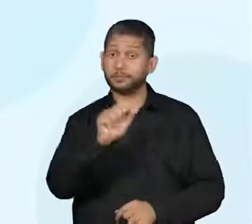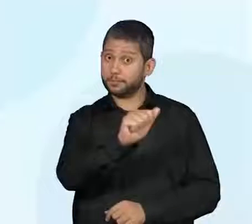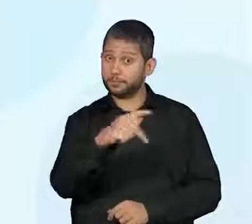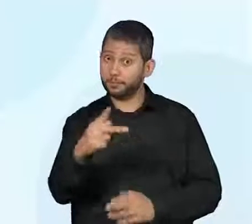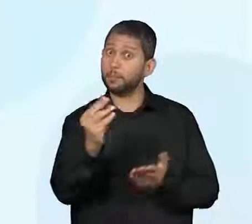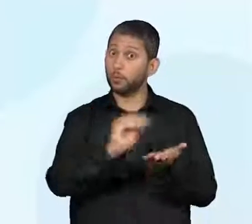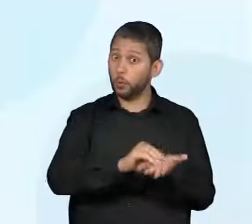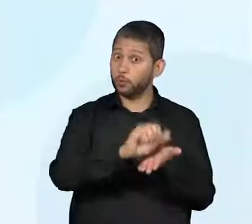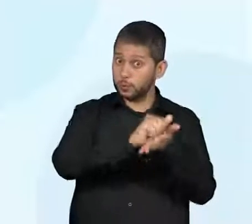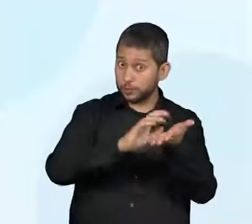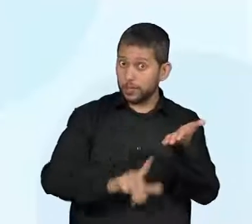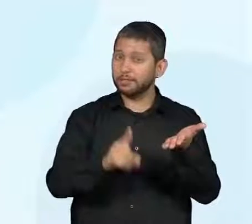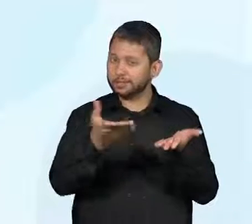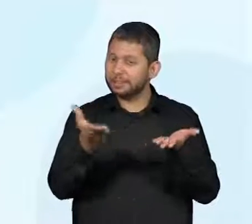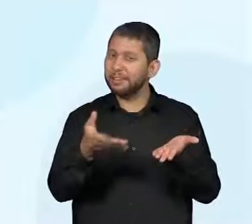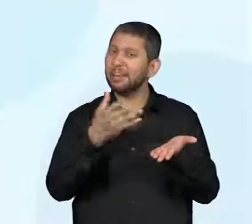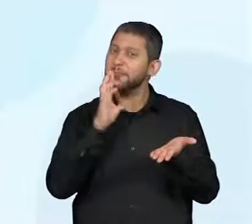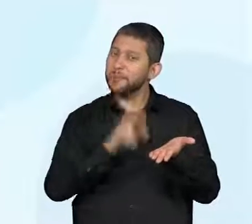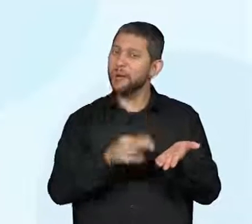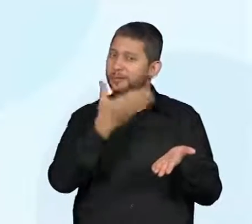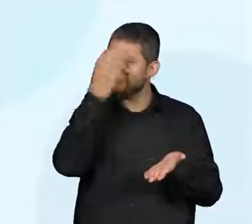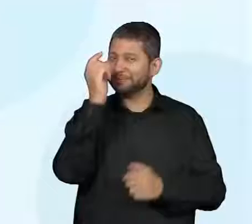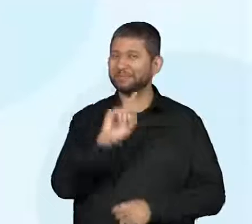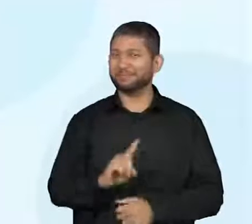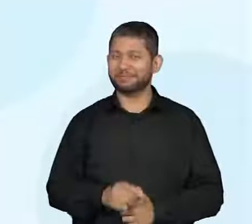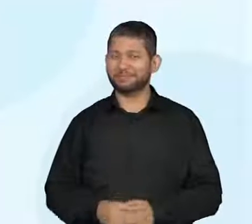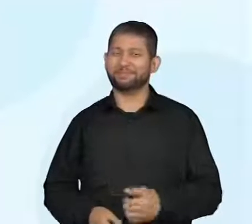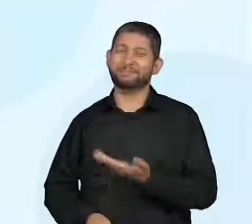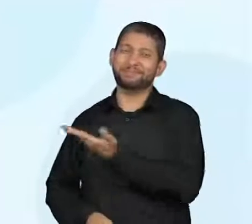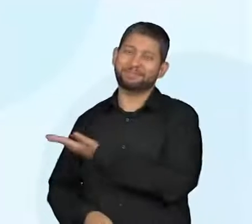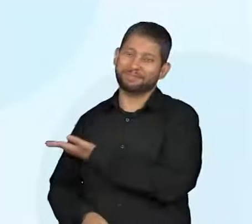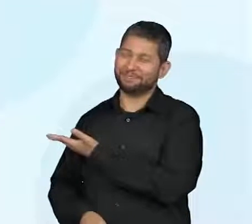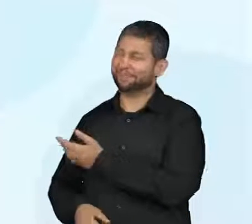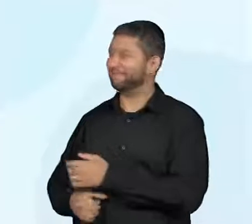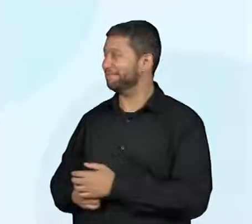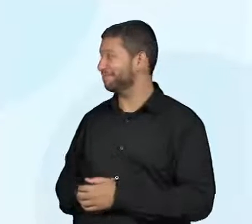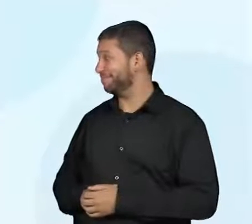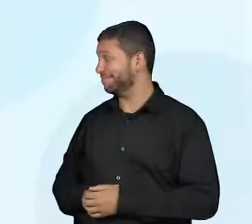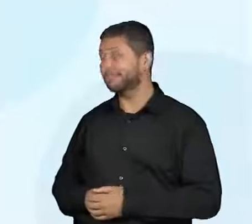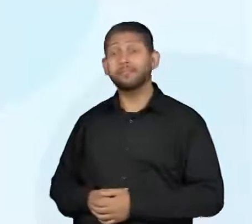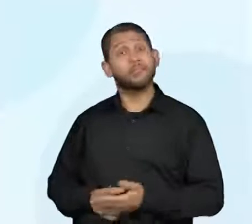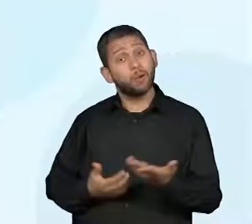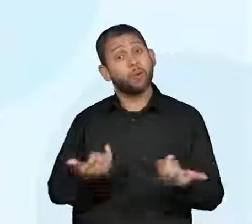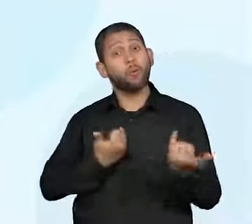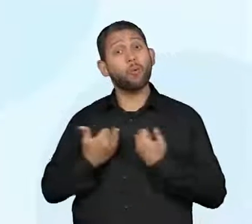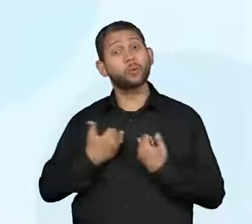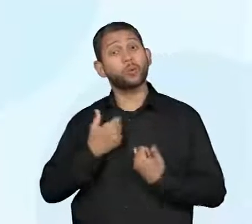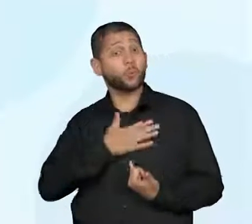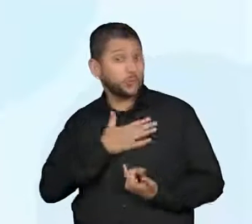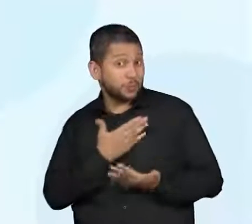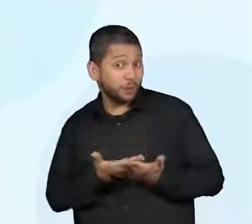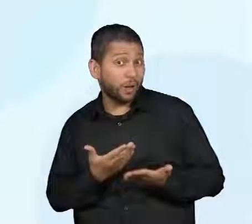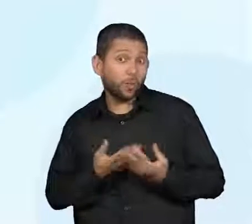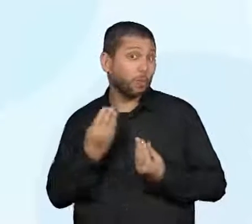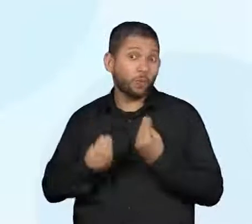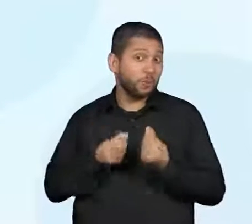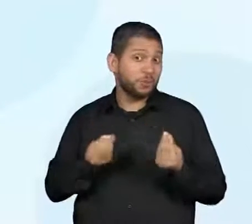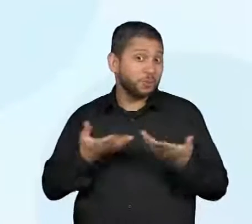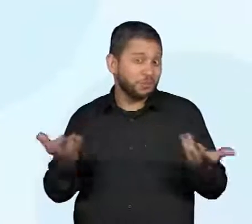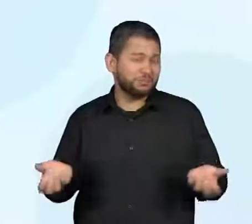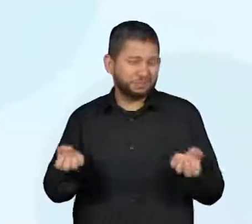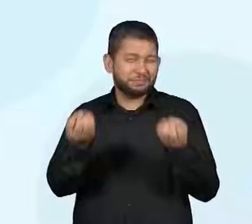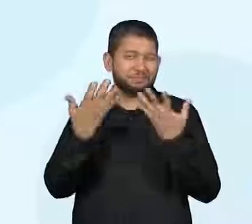Avaliar a nossa aula. Isso mesmo, de acordo com o QR Code, aí você vai nos contar o que achou desta aula que acabou de